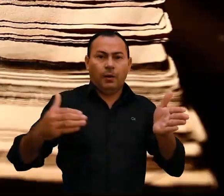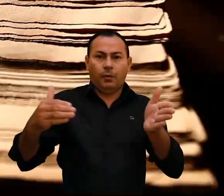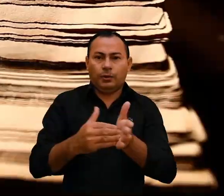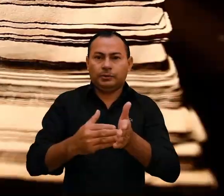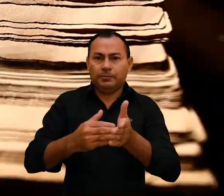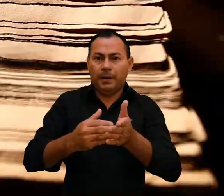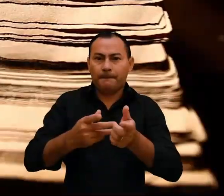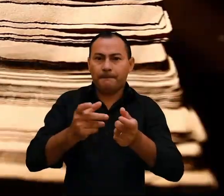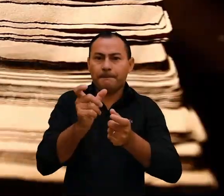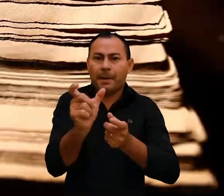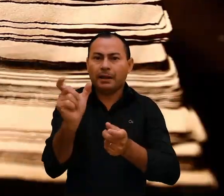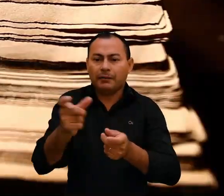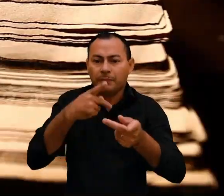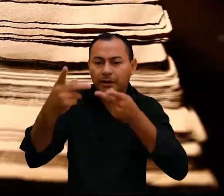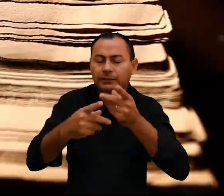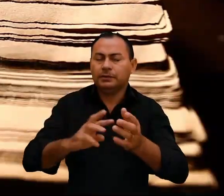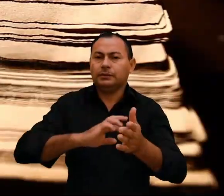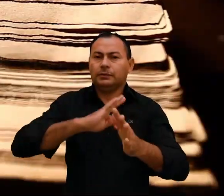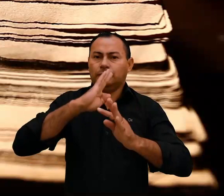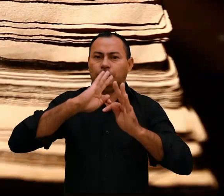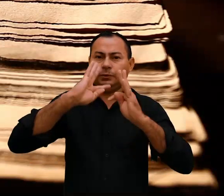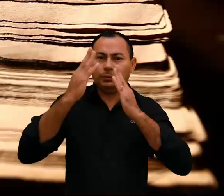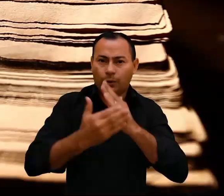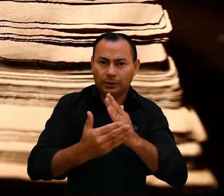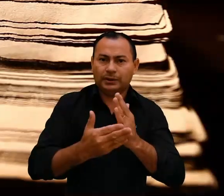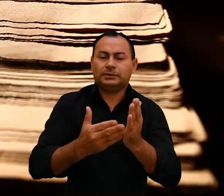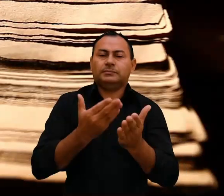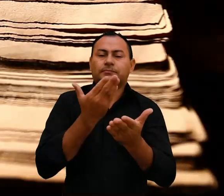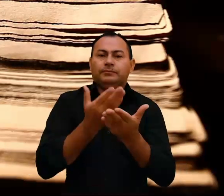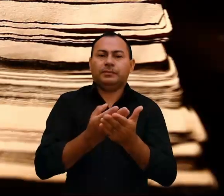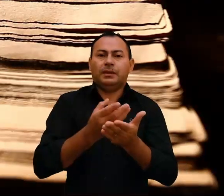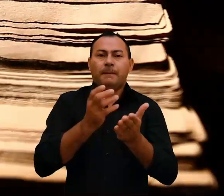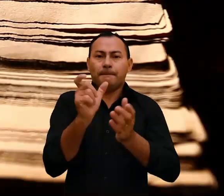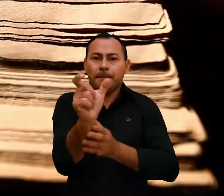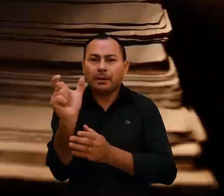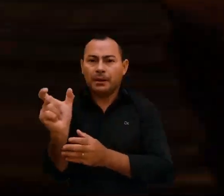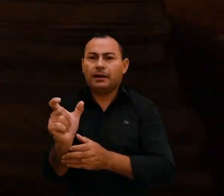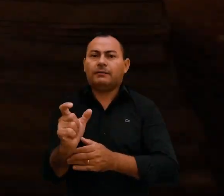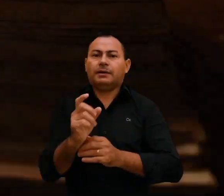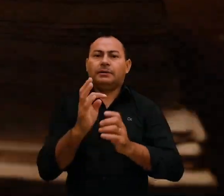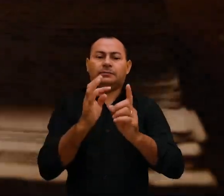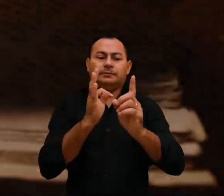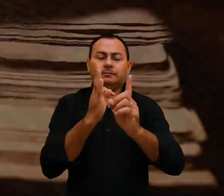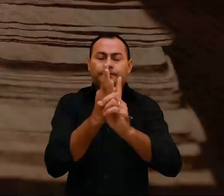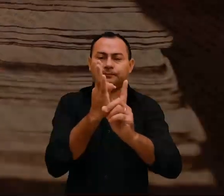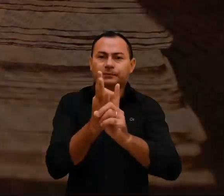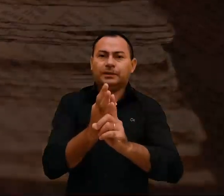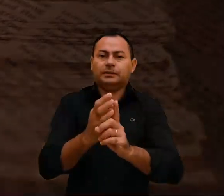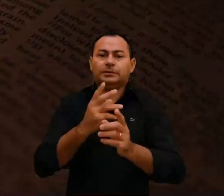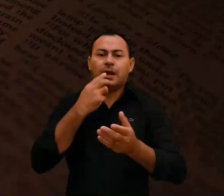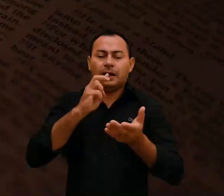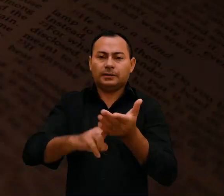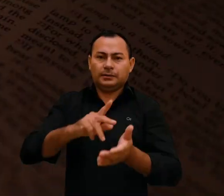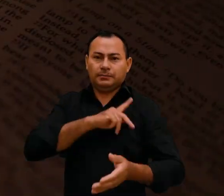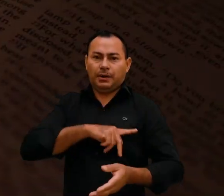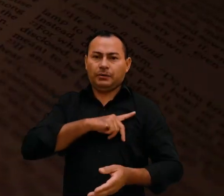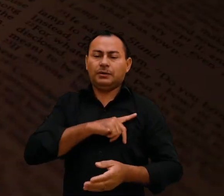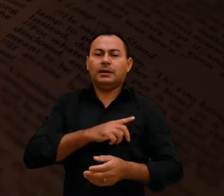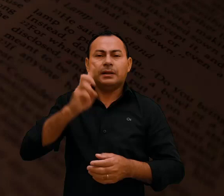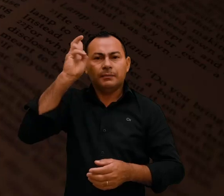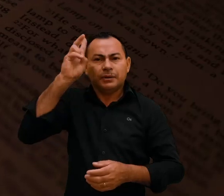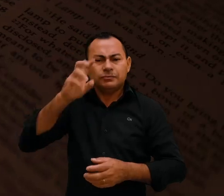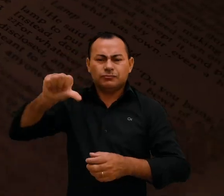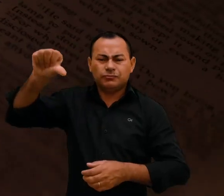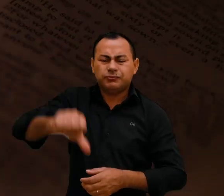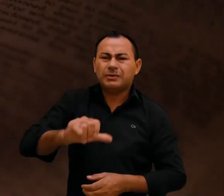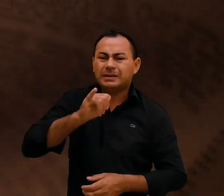últimas palavras todas as palavras da carta de Timóteo editadas por Paulo devem ser estudadas lembrando e do